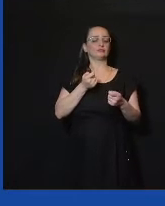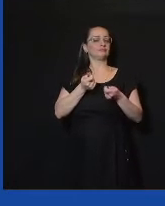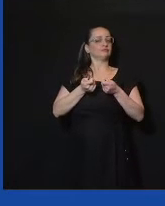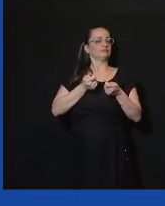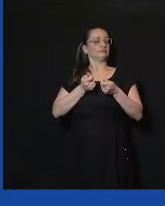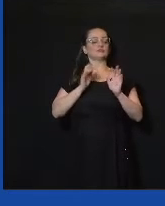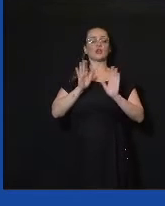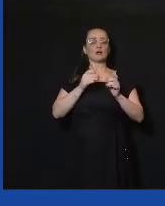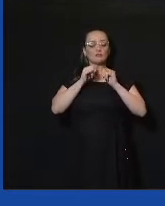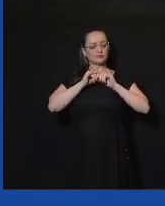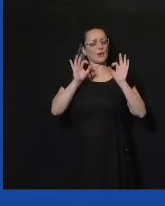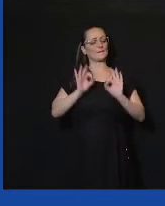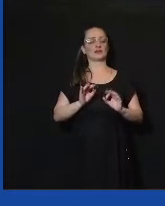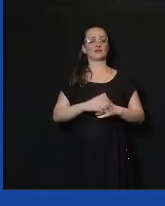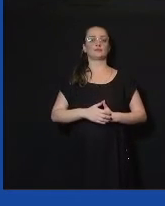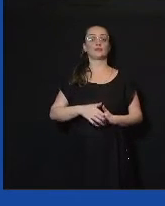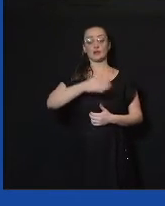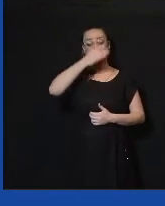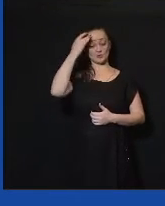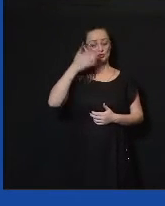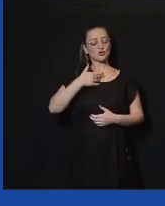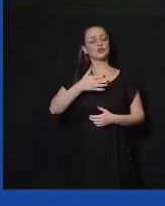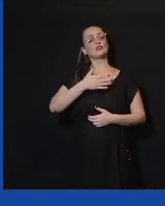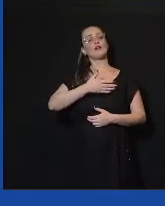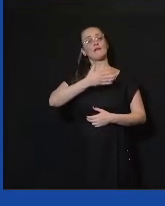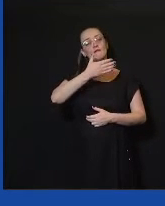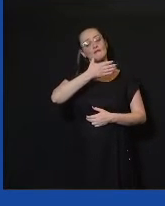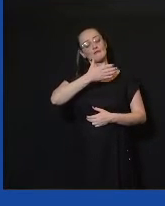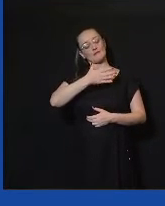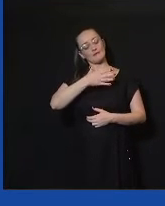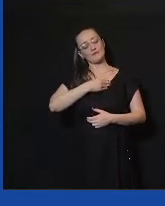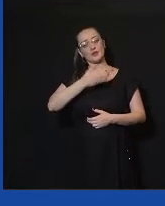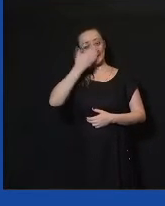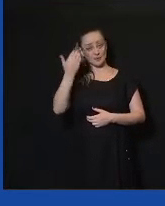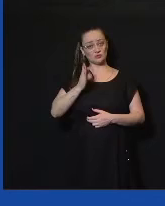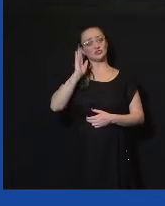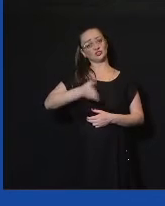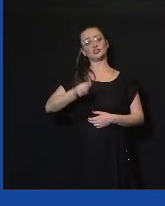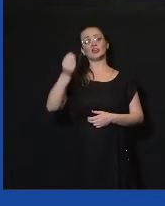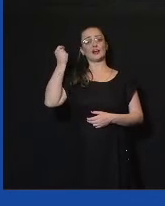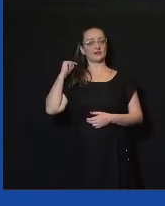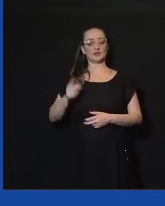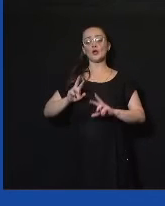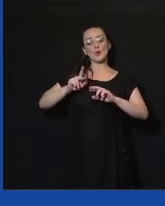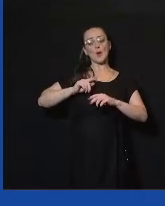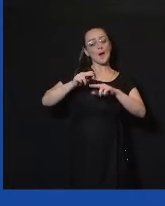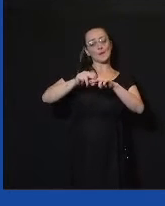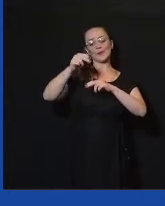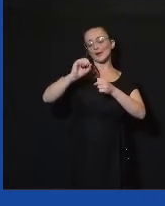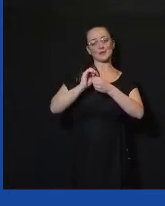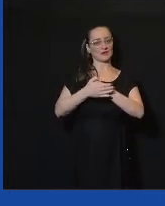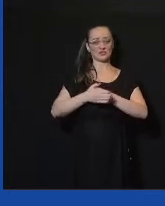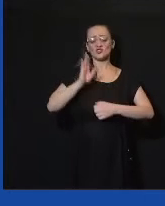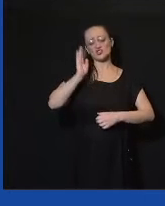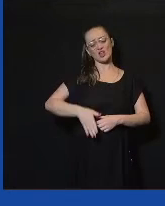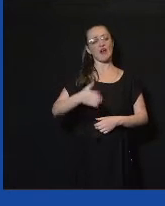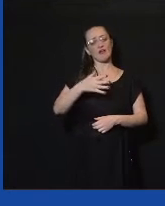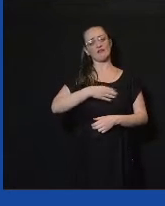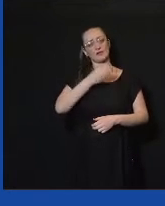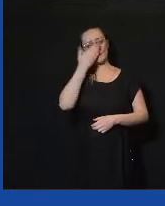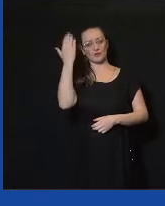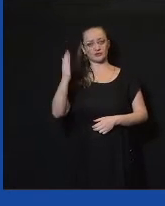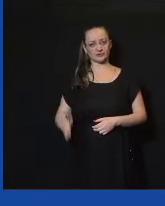O cara que hoje ele é filha da puta, ele já era. Não foi a pandemia que deixou ele assim. Ele já era.